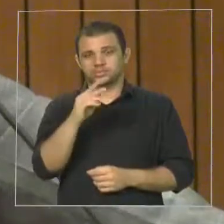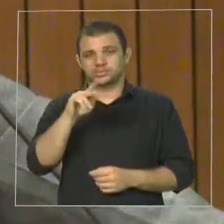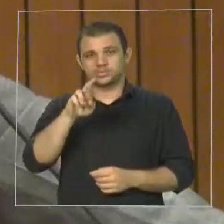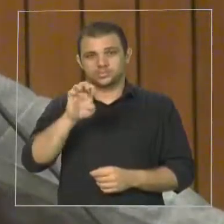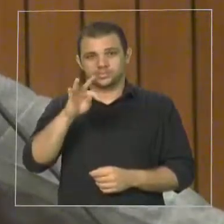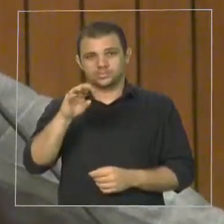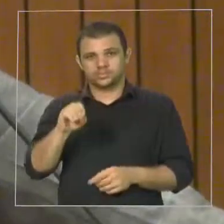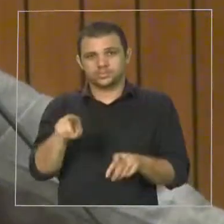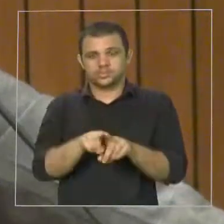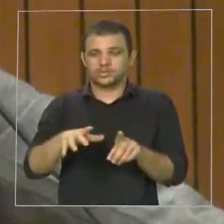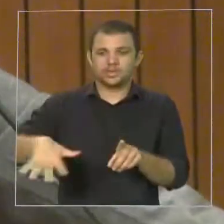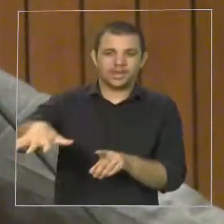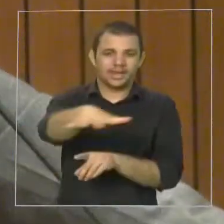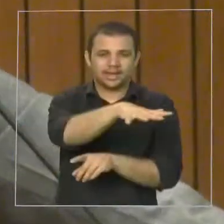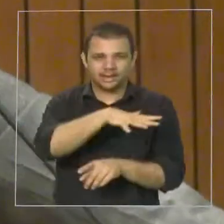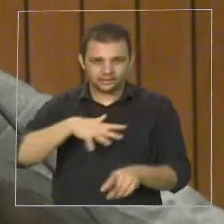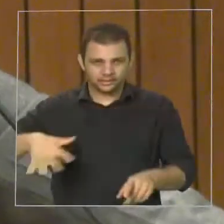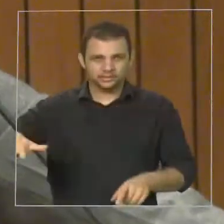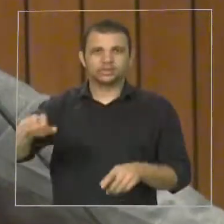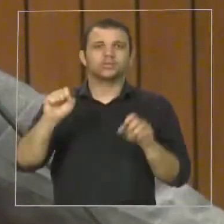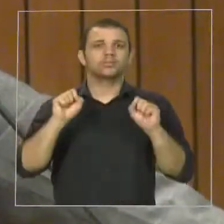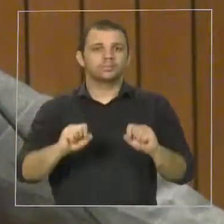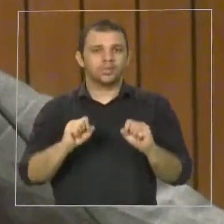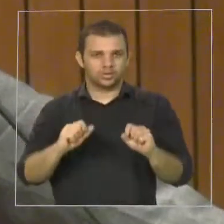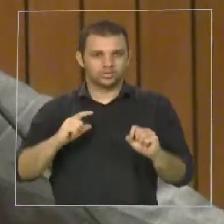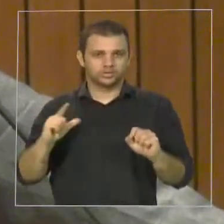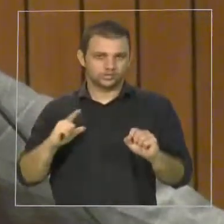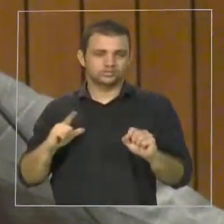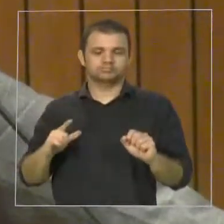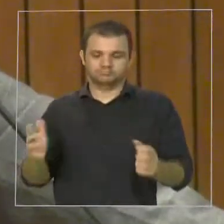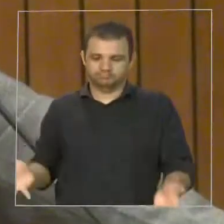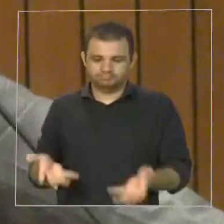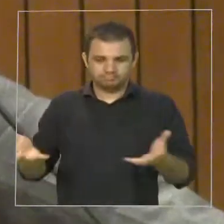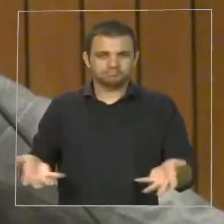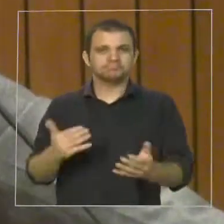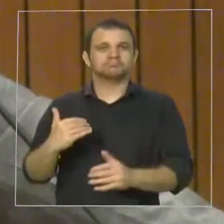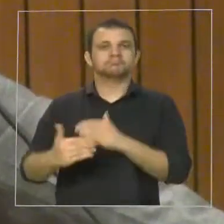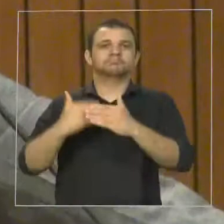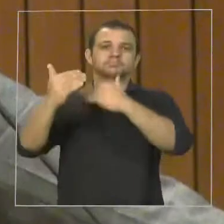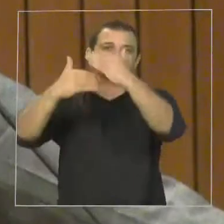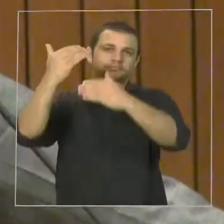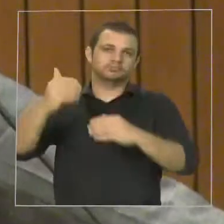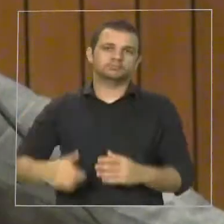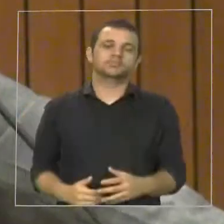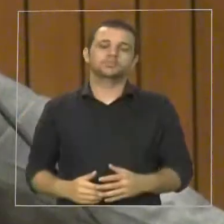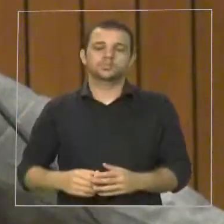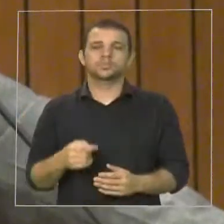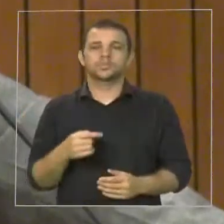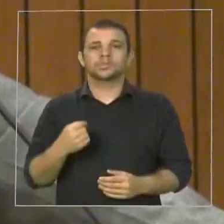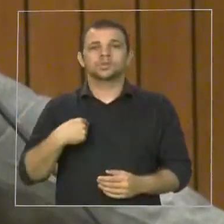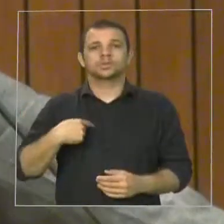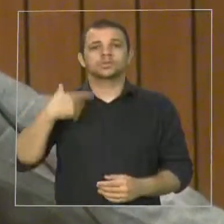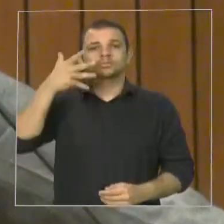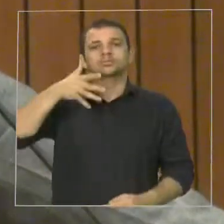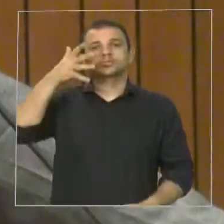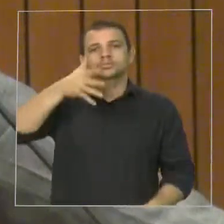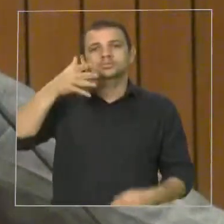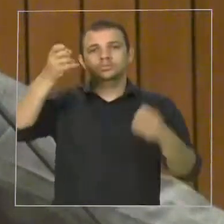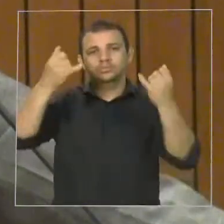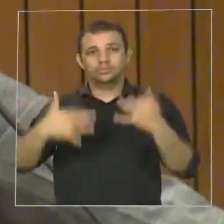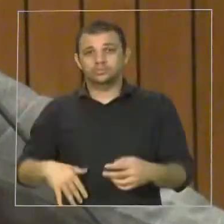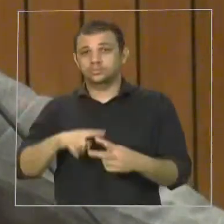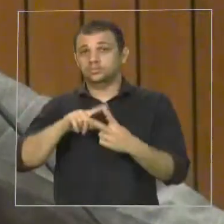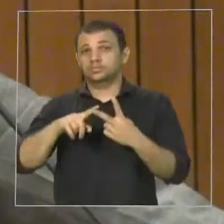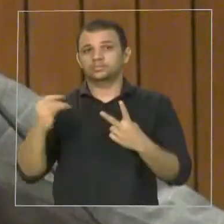E isso, na minha fala, eu mencionei dois pontos fundamentais ao